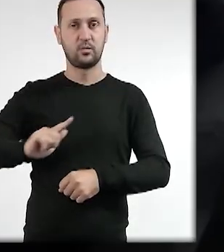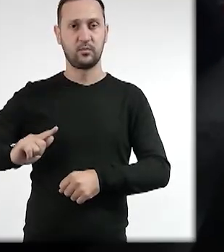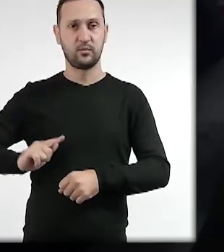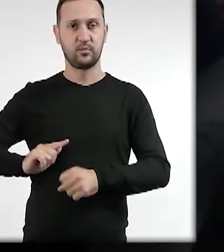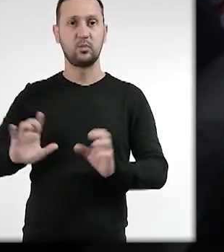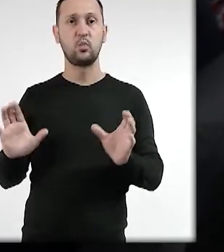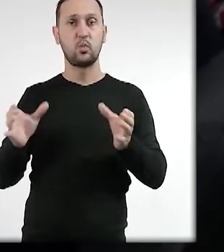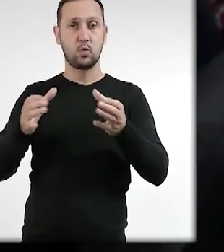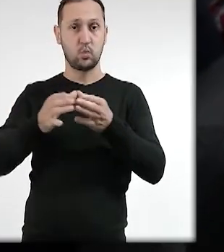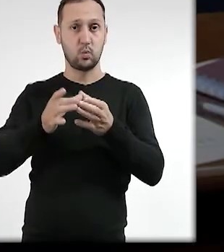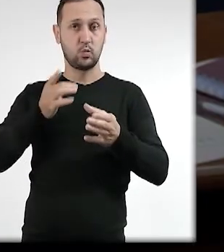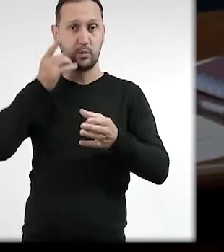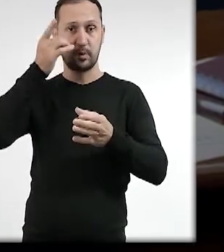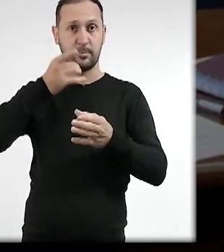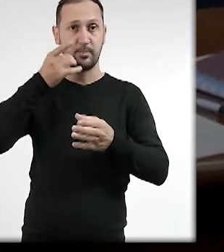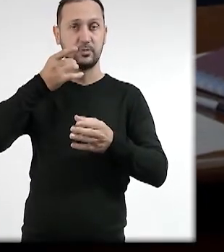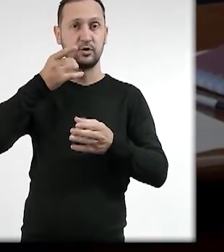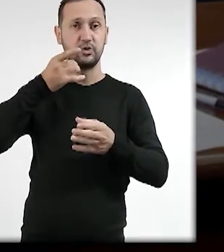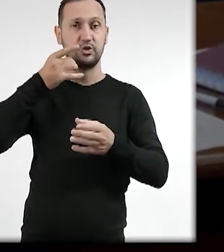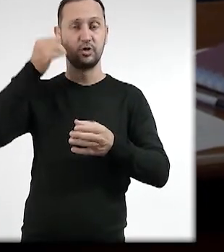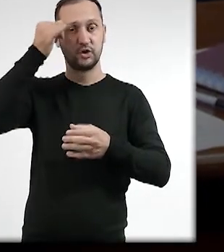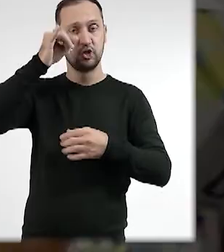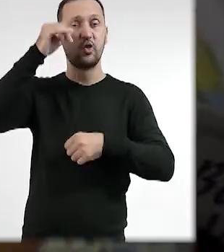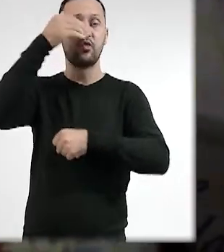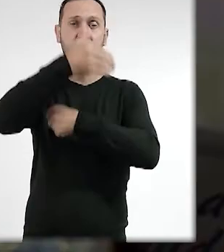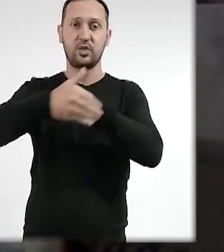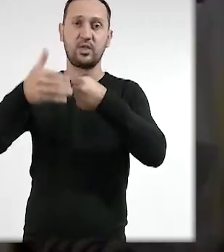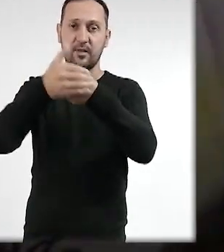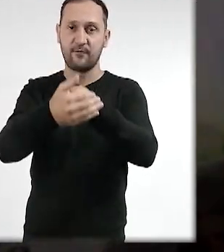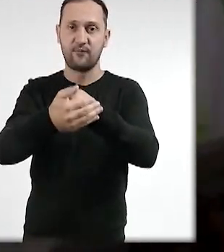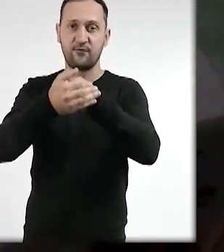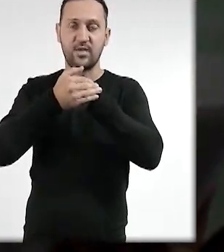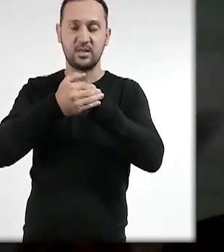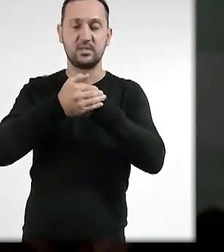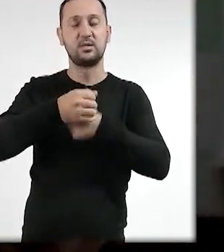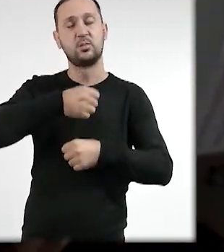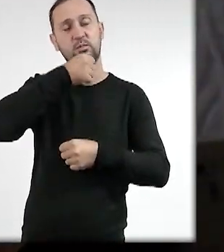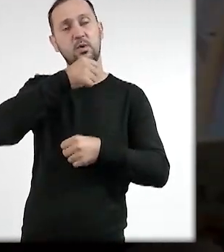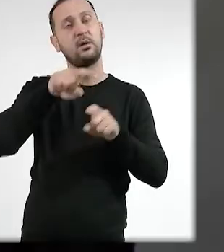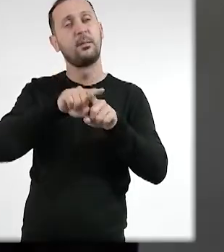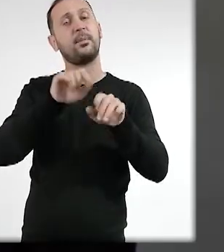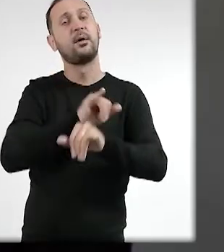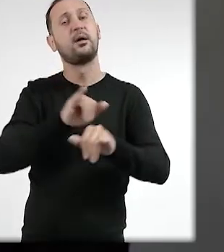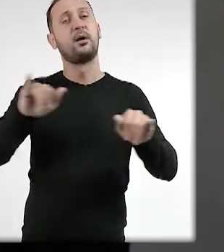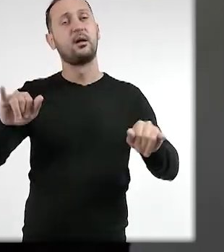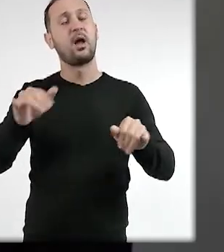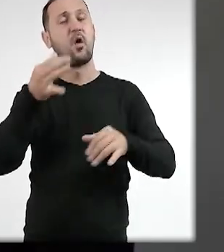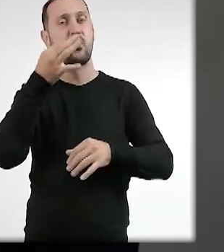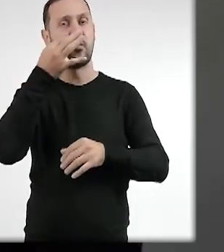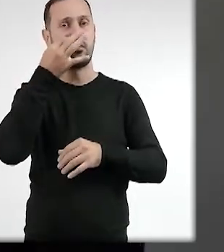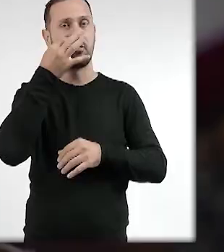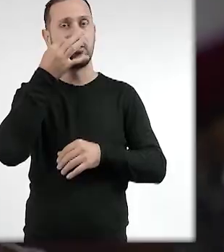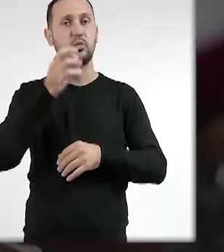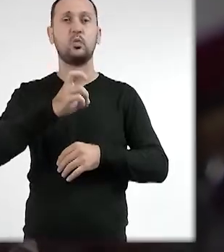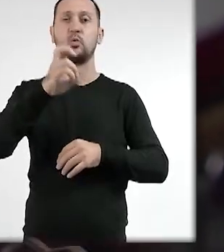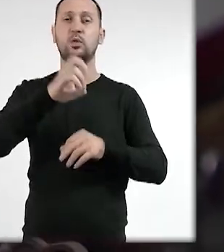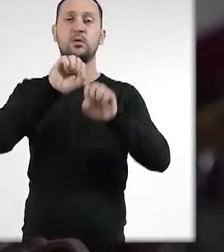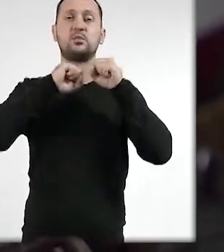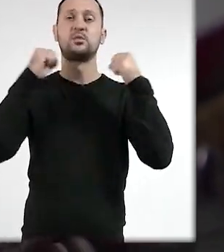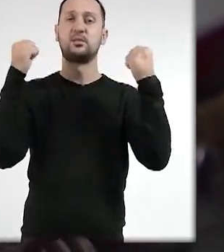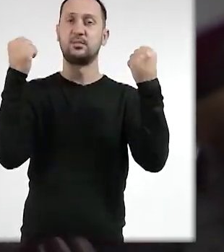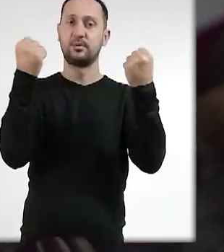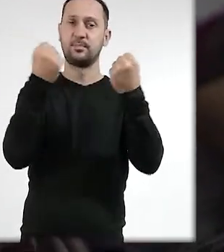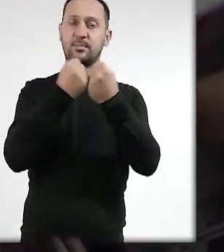da Frente Parlamentar em Defesa do Idoso, apresentações musicais e ainda a transmissão ao vivo do 5º